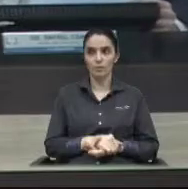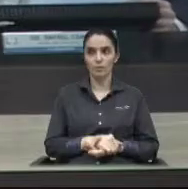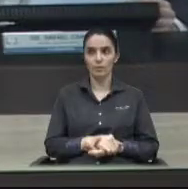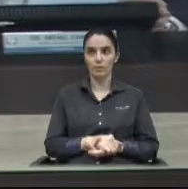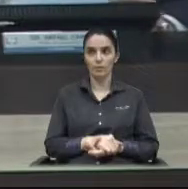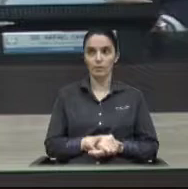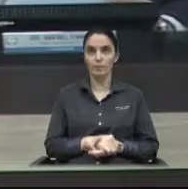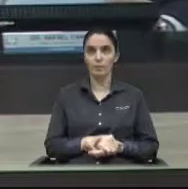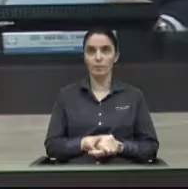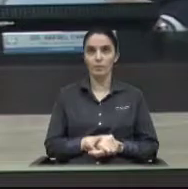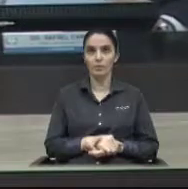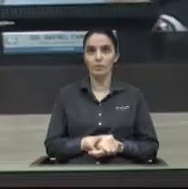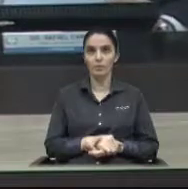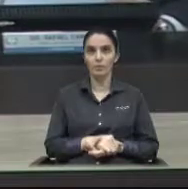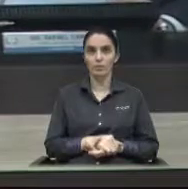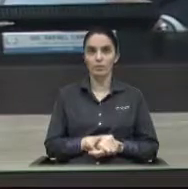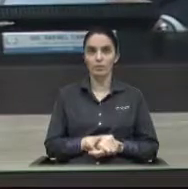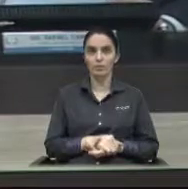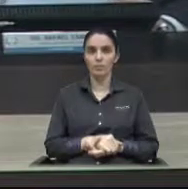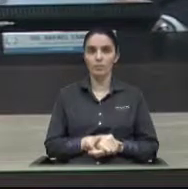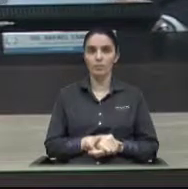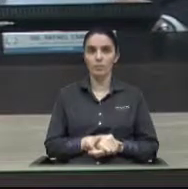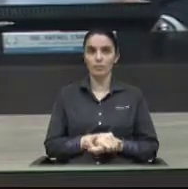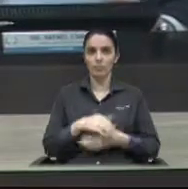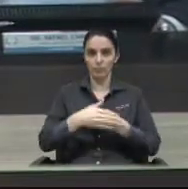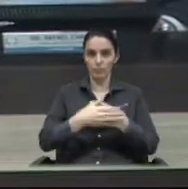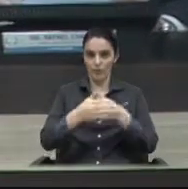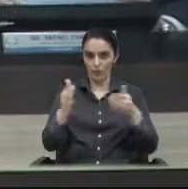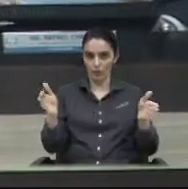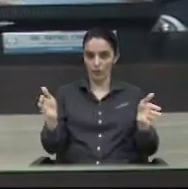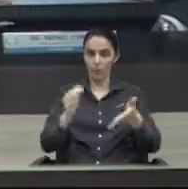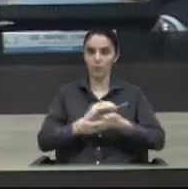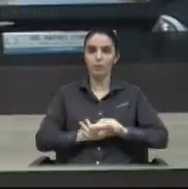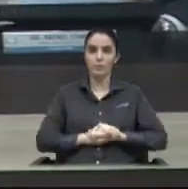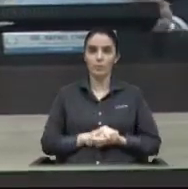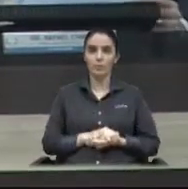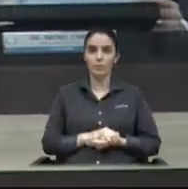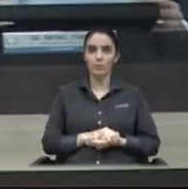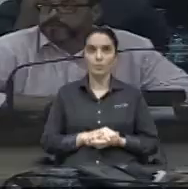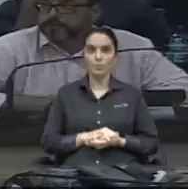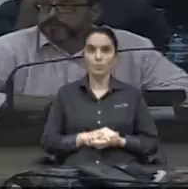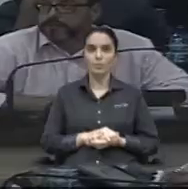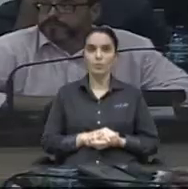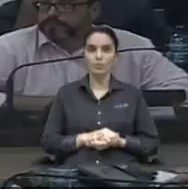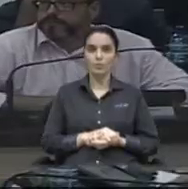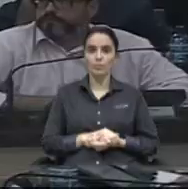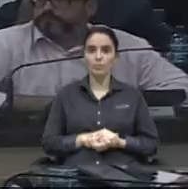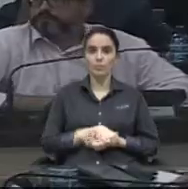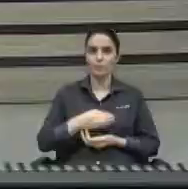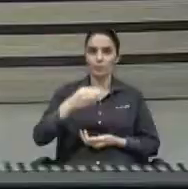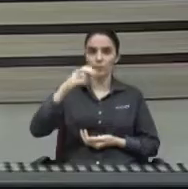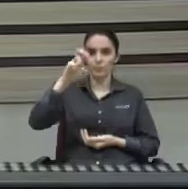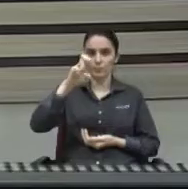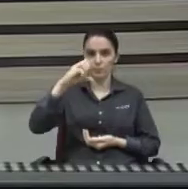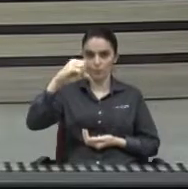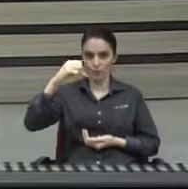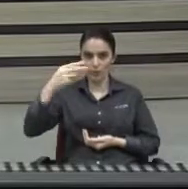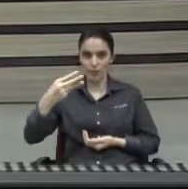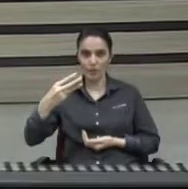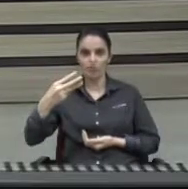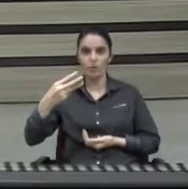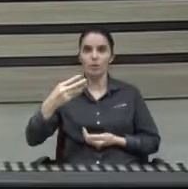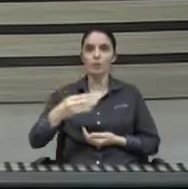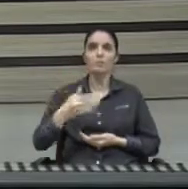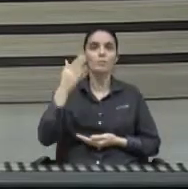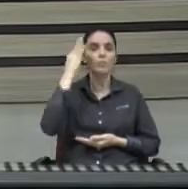informações está reaberta a sessão requerimento número 593/2008 7 que